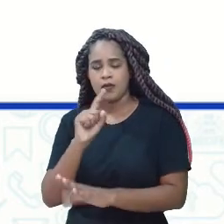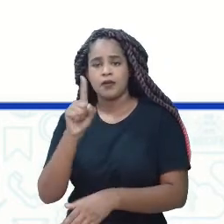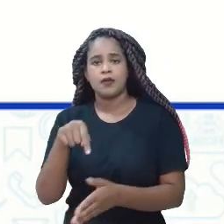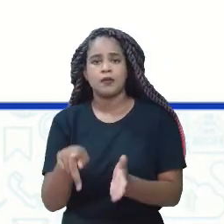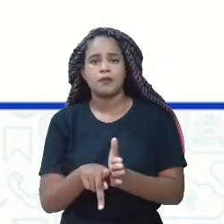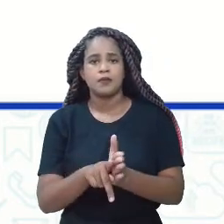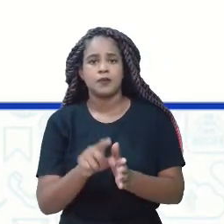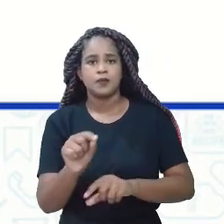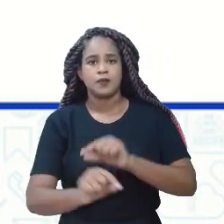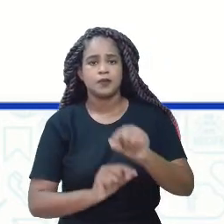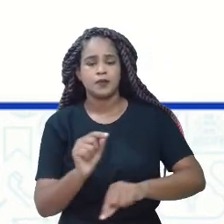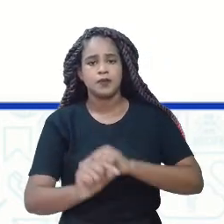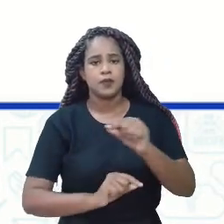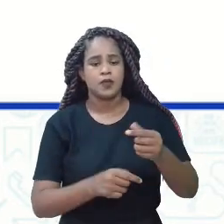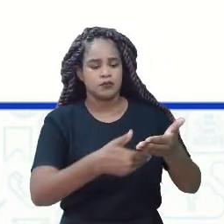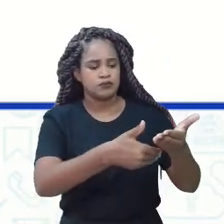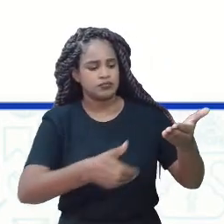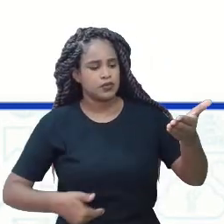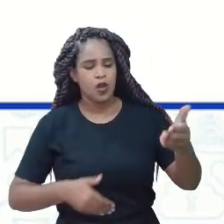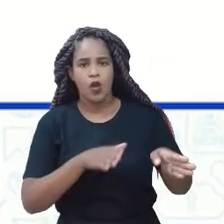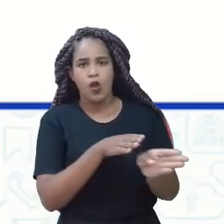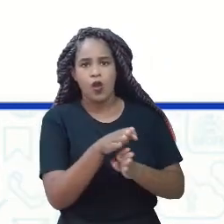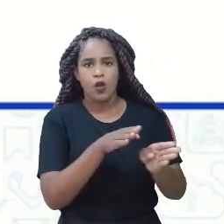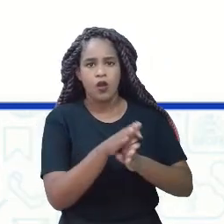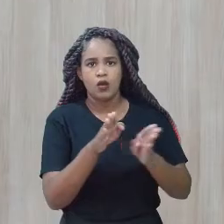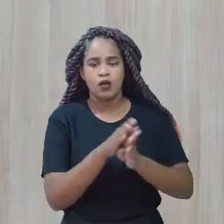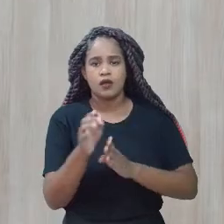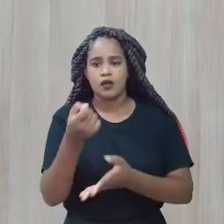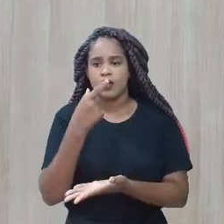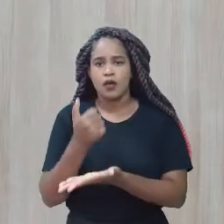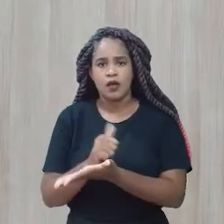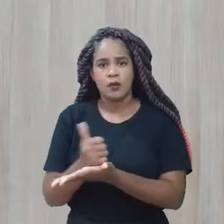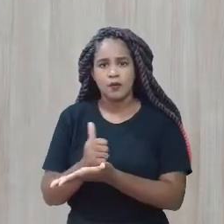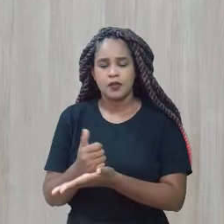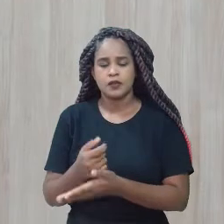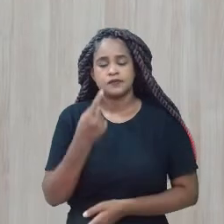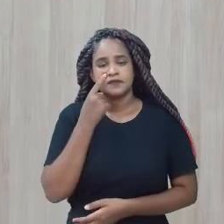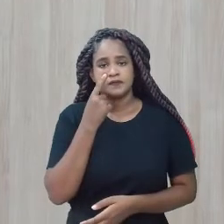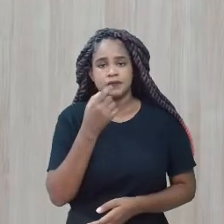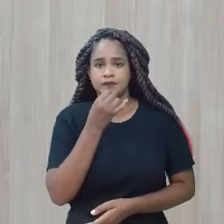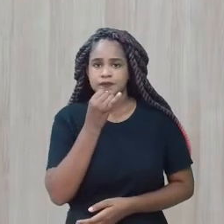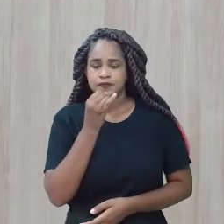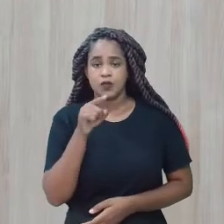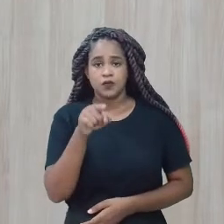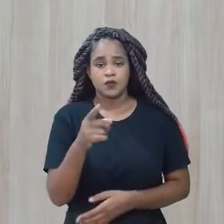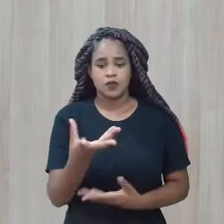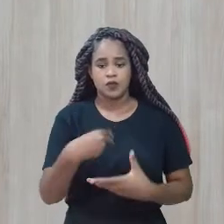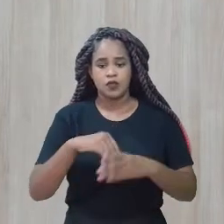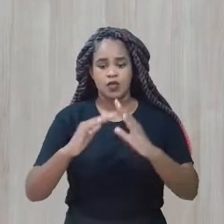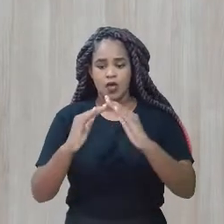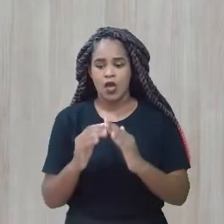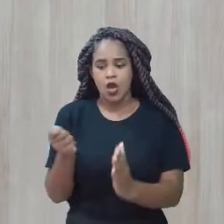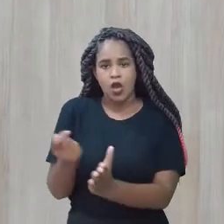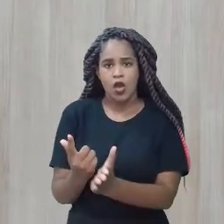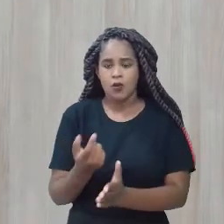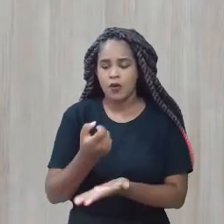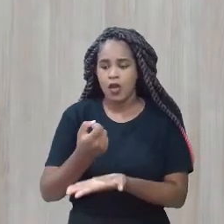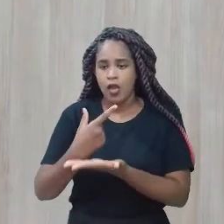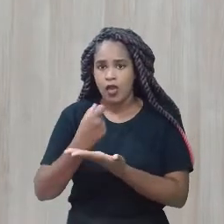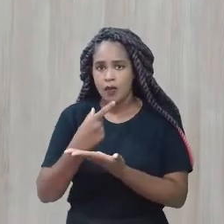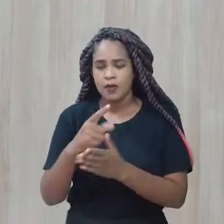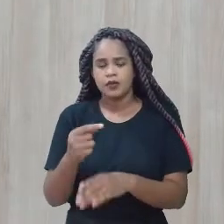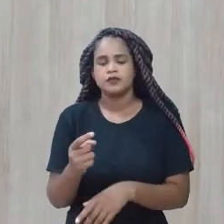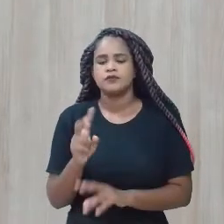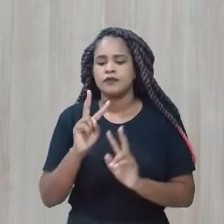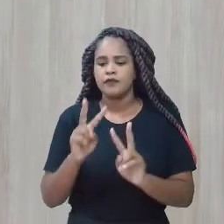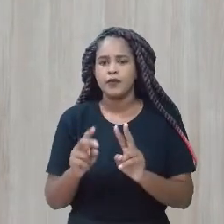você está precisando tomar uma medicação, ou alguém na sua casa, não é? Compra lá o remédio na caixinha, quando você abre tem lá